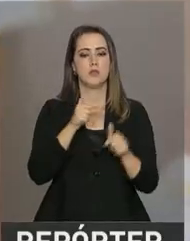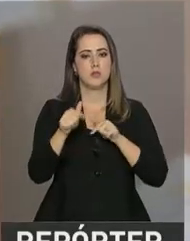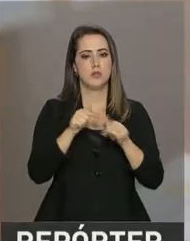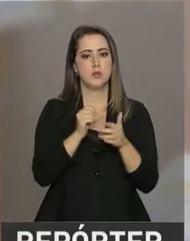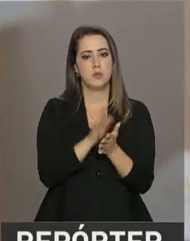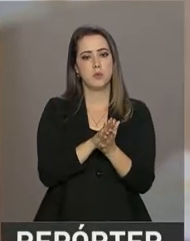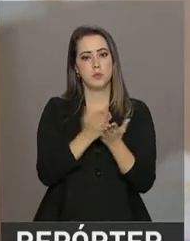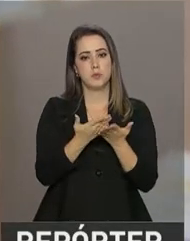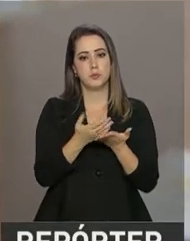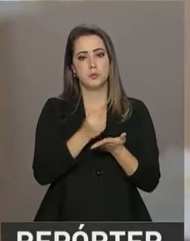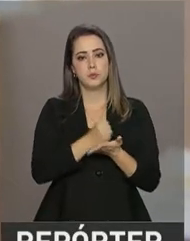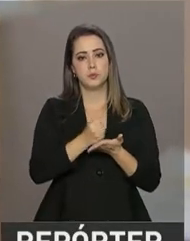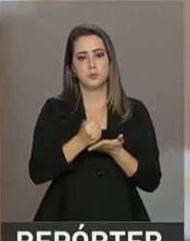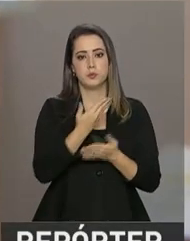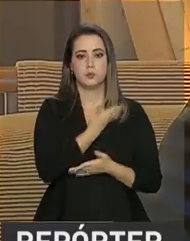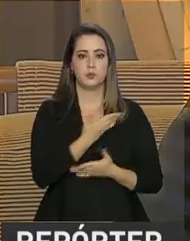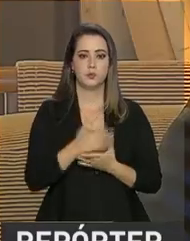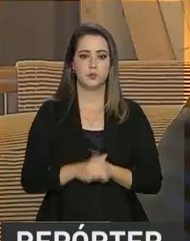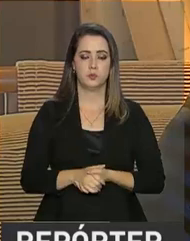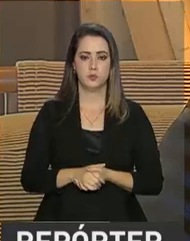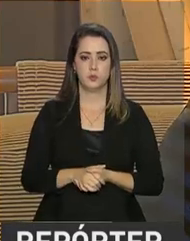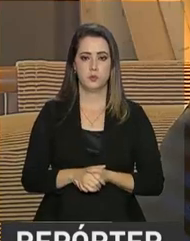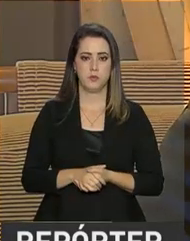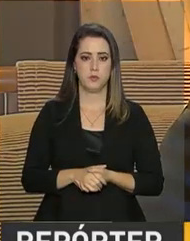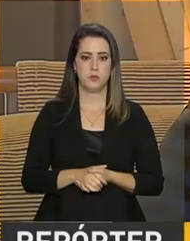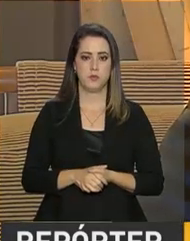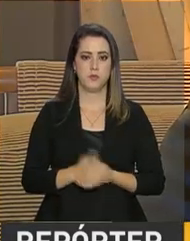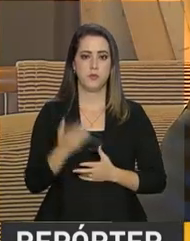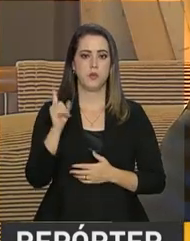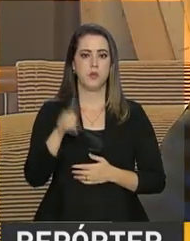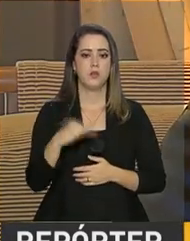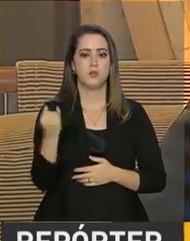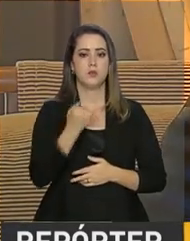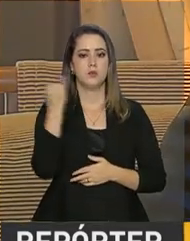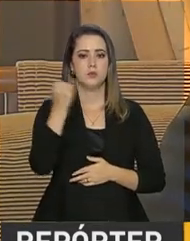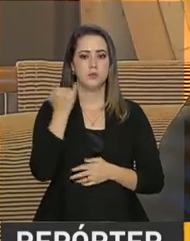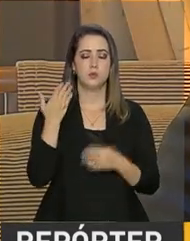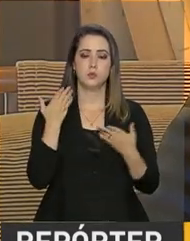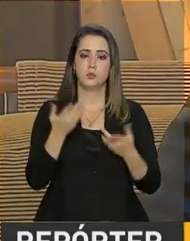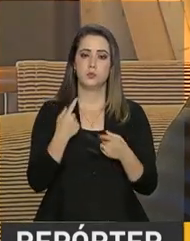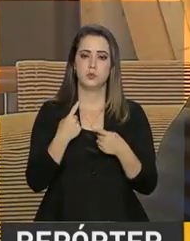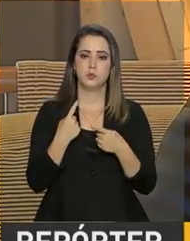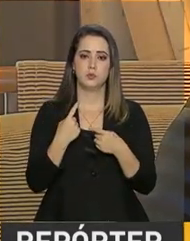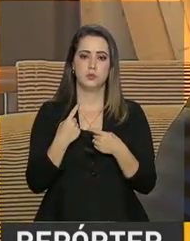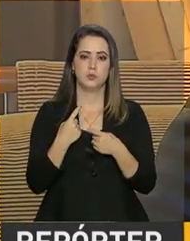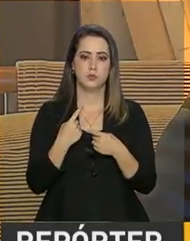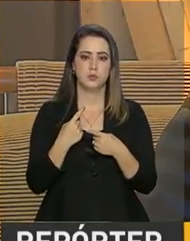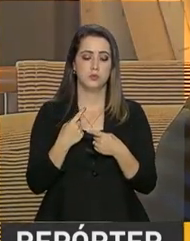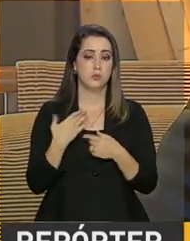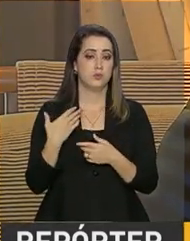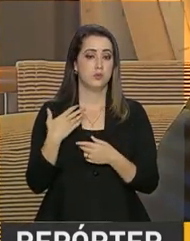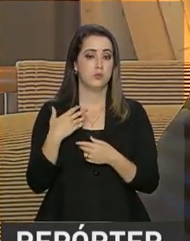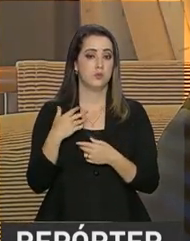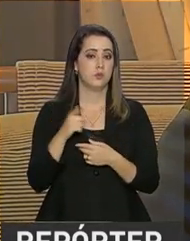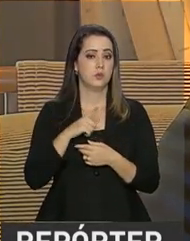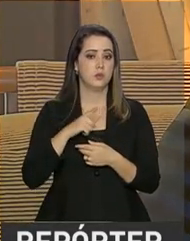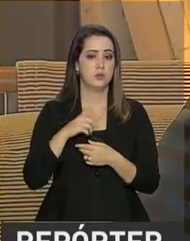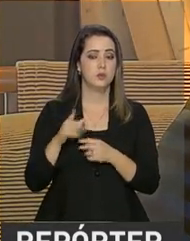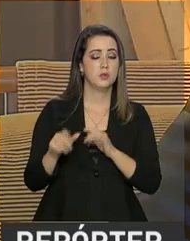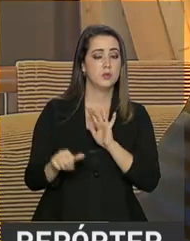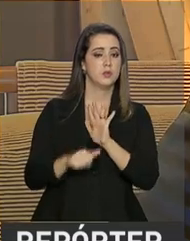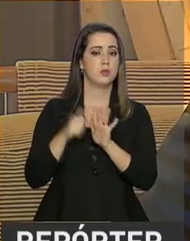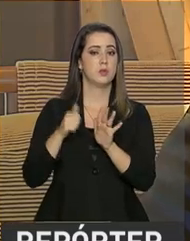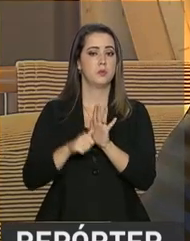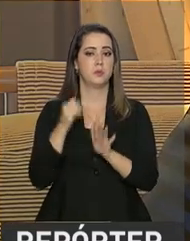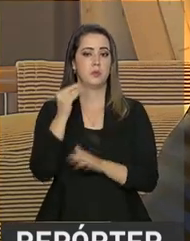tirar uma carteira de trabalho brasileiro achou pessoalmente muito importante é para até uma primeira